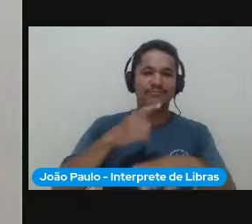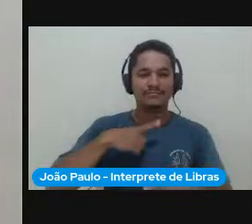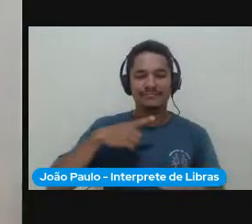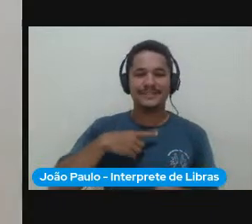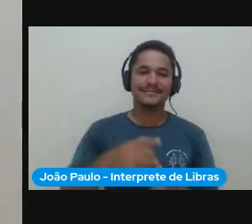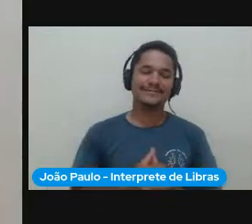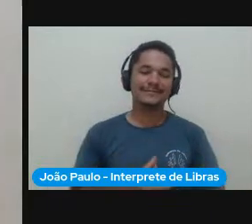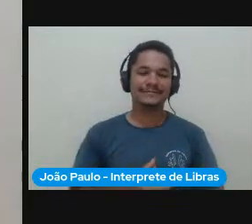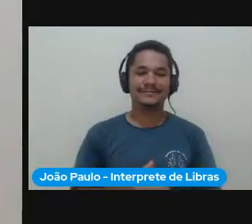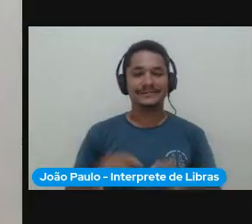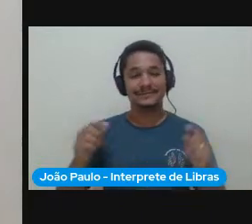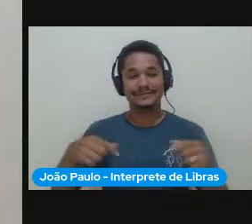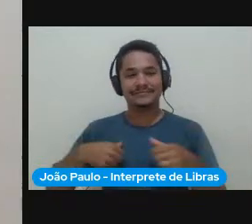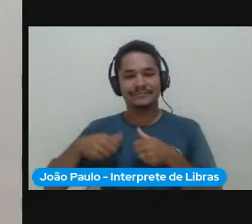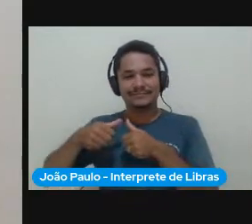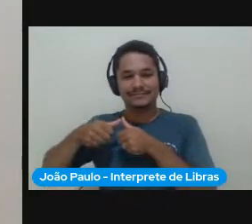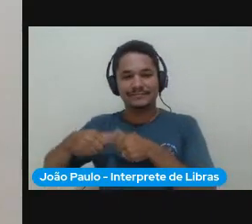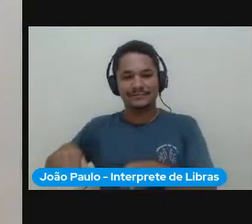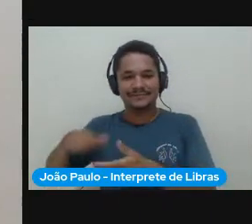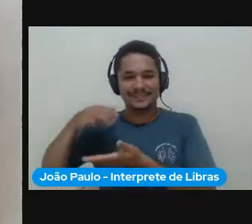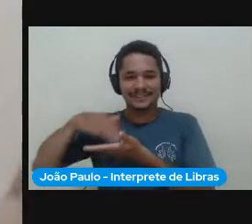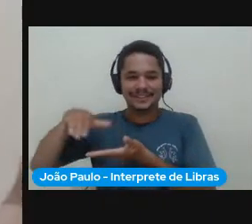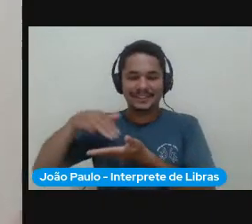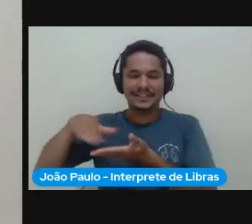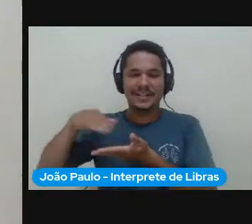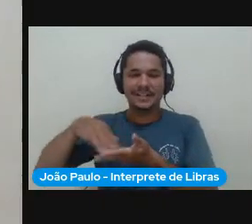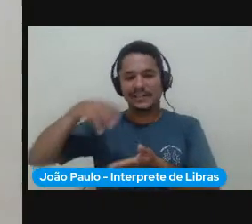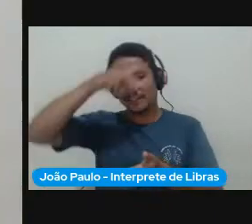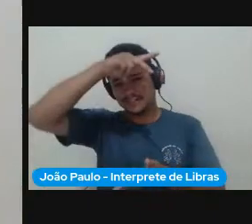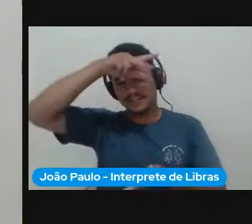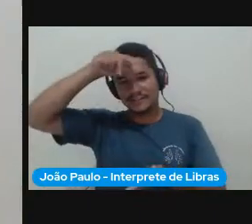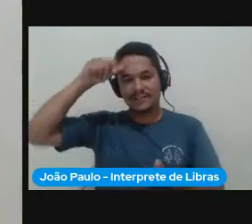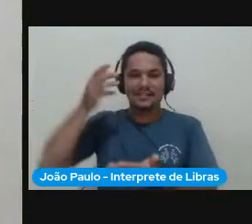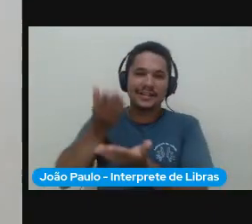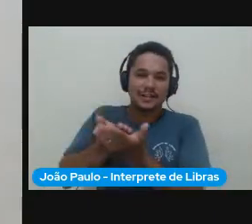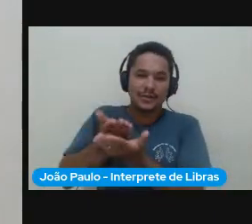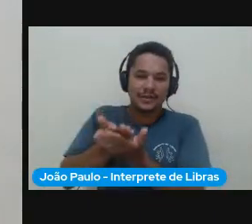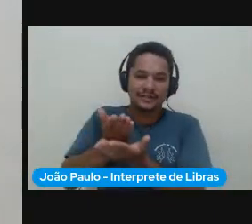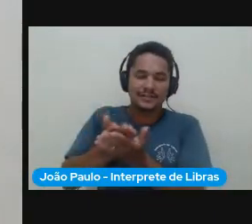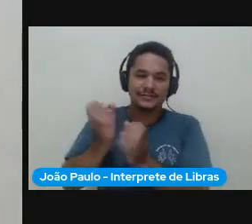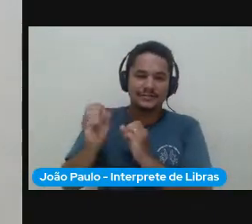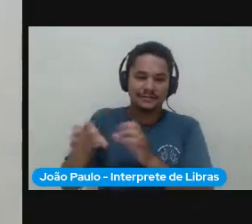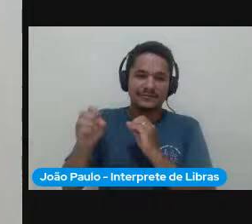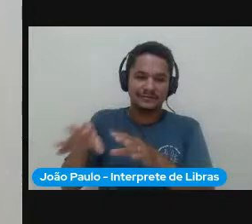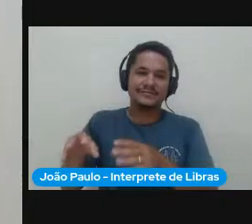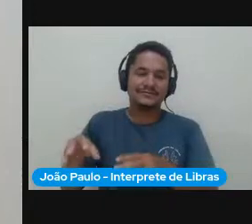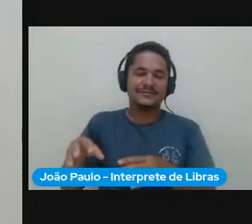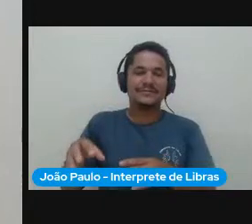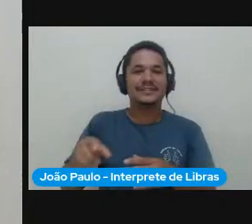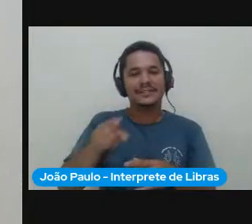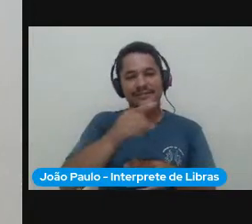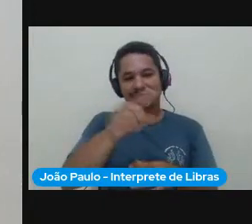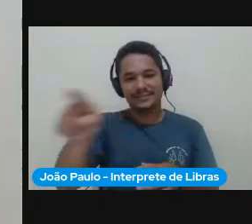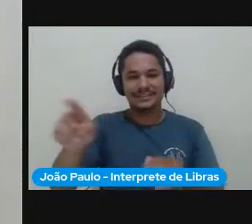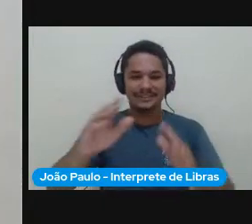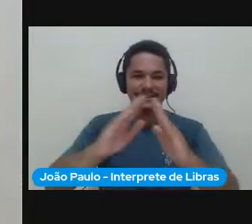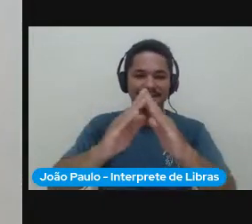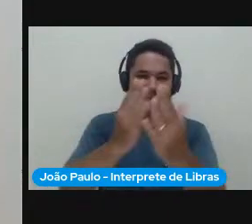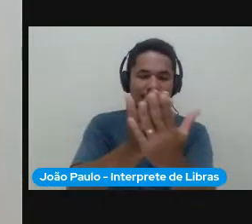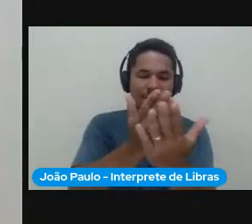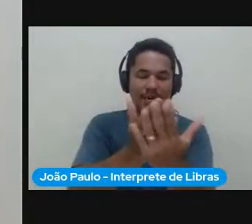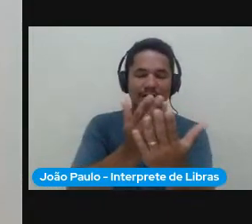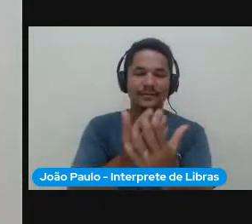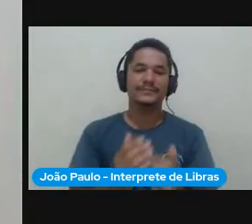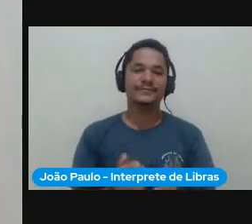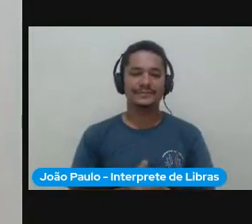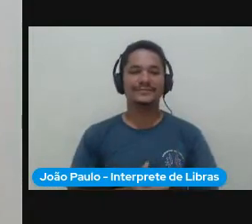estou aqui na Secretaria Municipal de Educação e vocês estão aí na escola. Isso é legal demais. Nós estamos aqui hoje